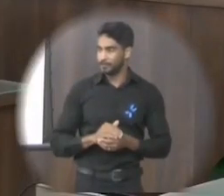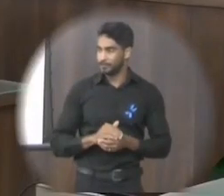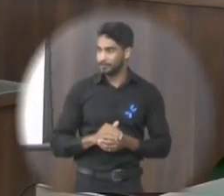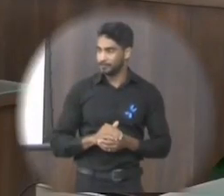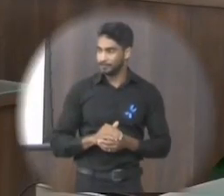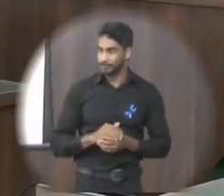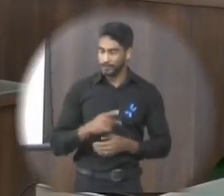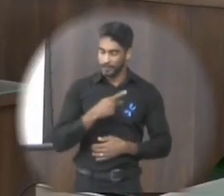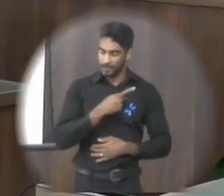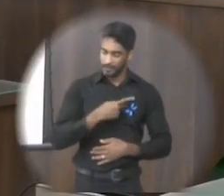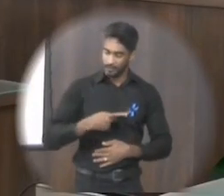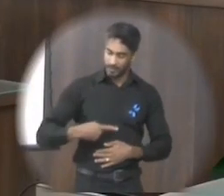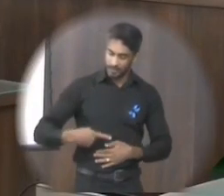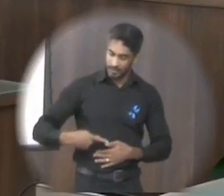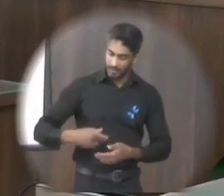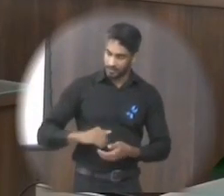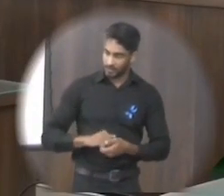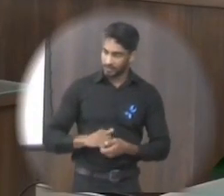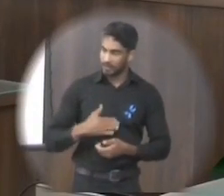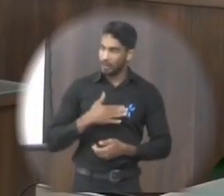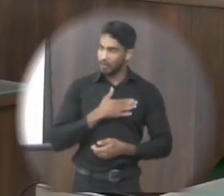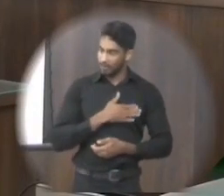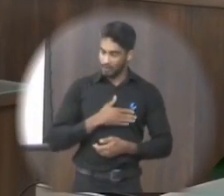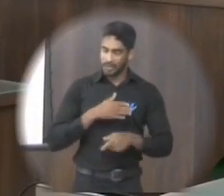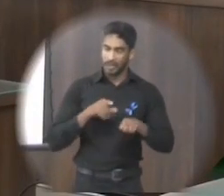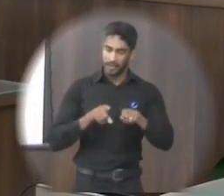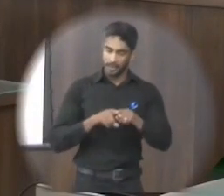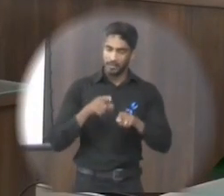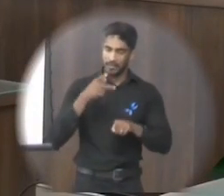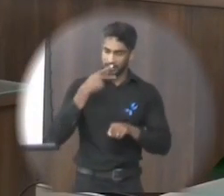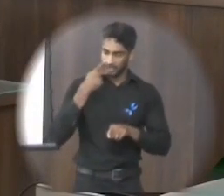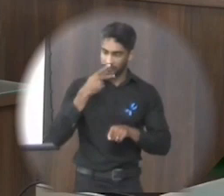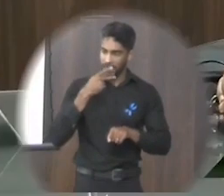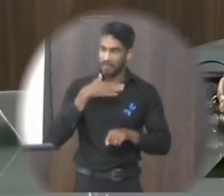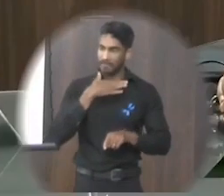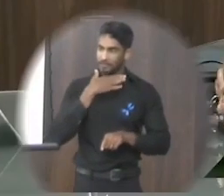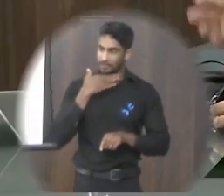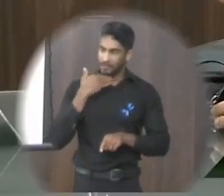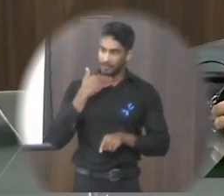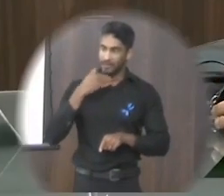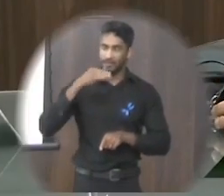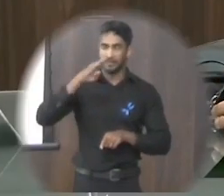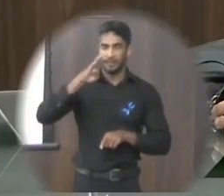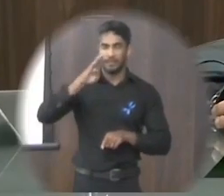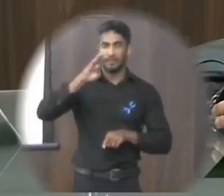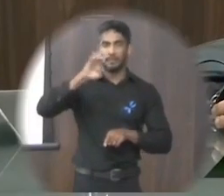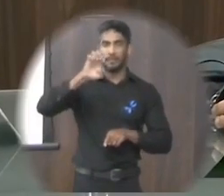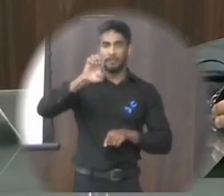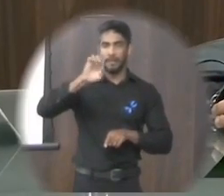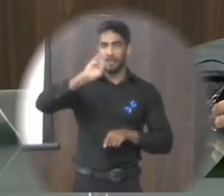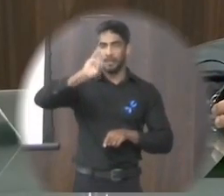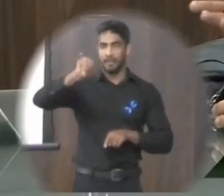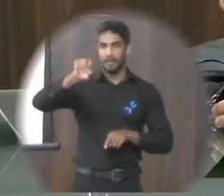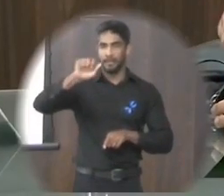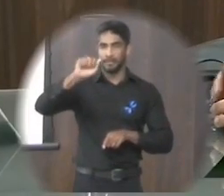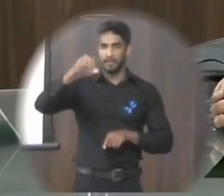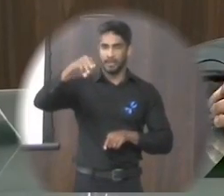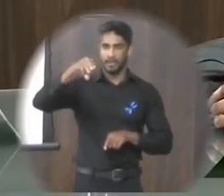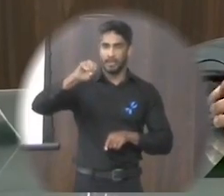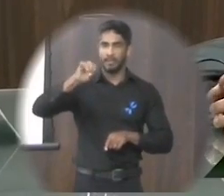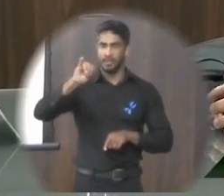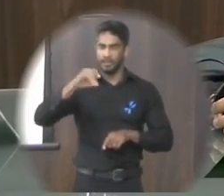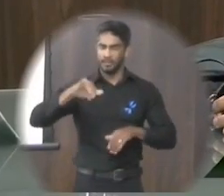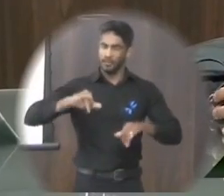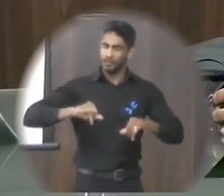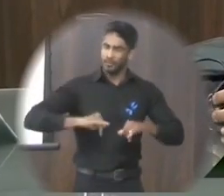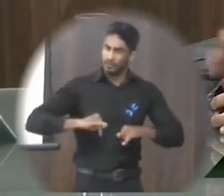Senhor presidente, vereador Dauri, gostaria também de falar sobre o falecimento do senhor Benjamin e sobre o sofrimento dele, que há muito tempo ele vem